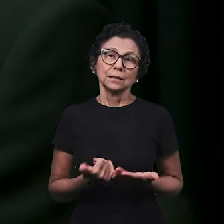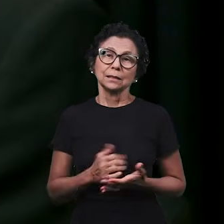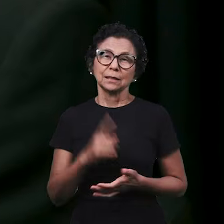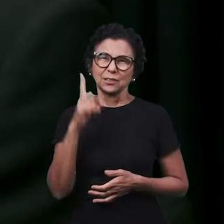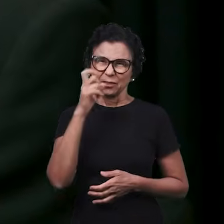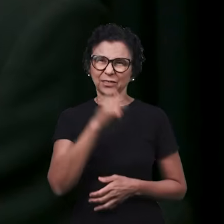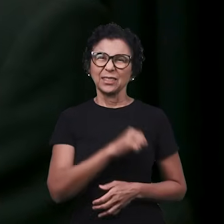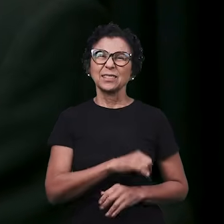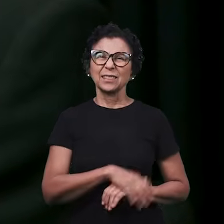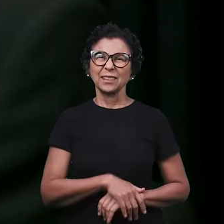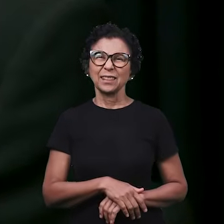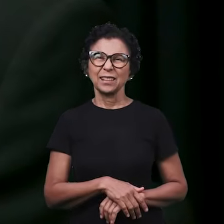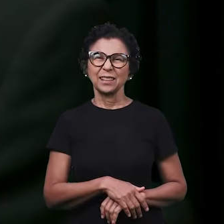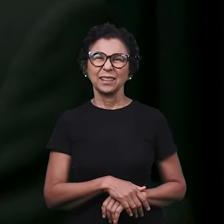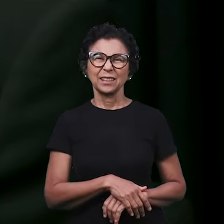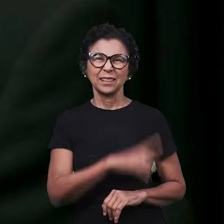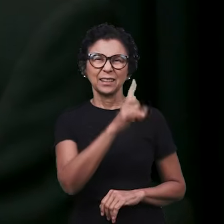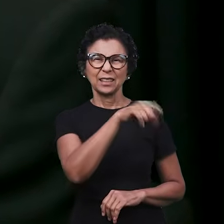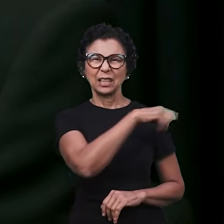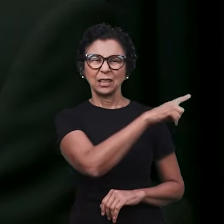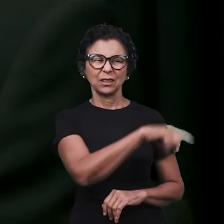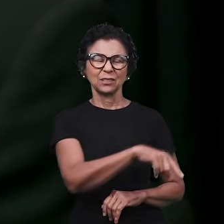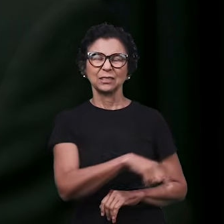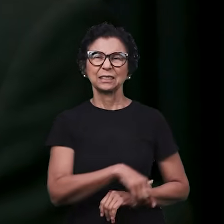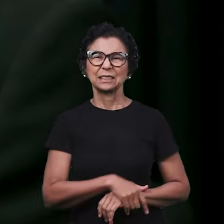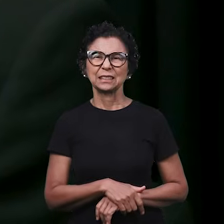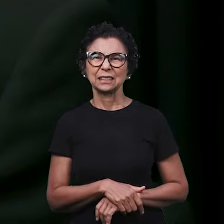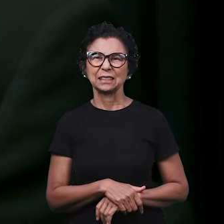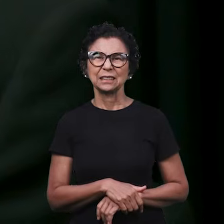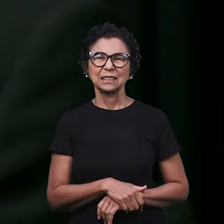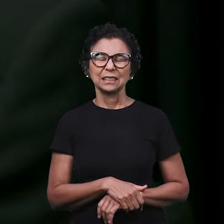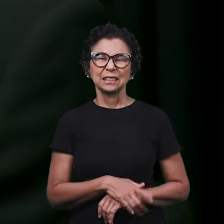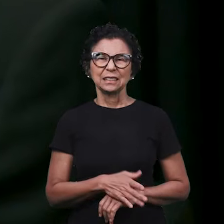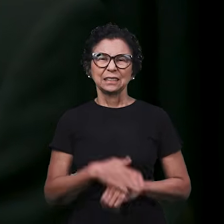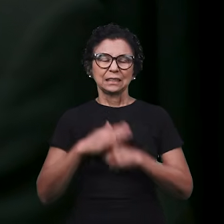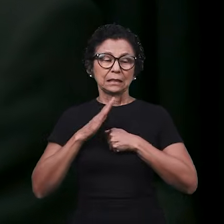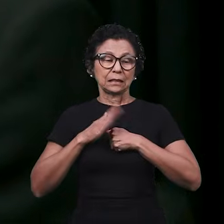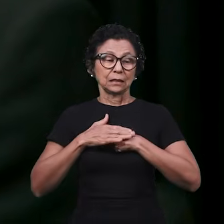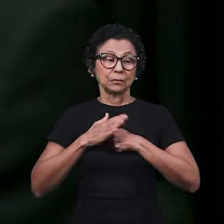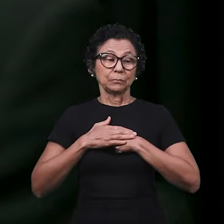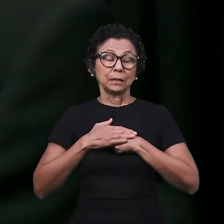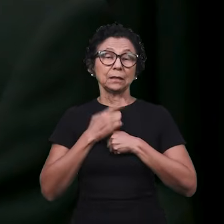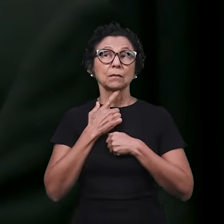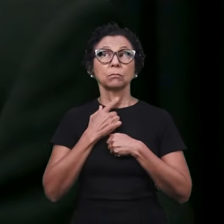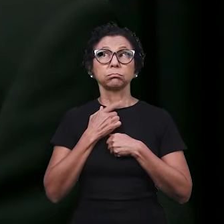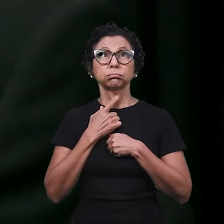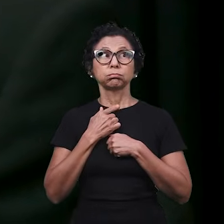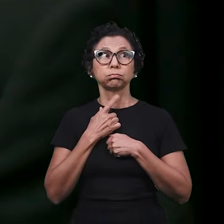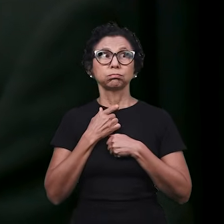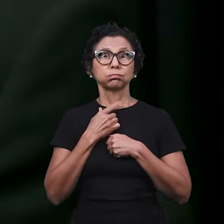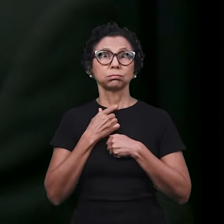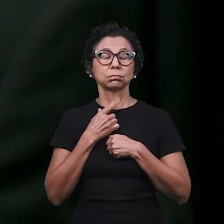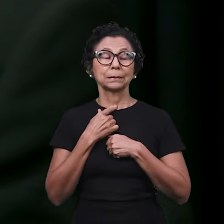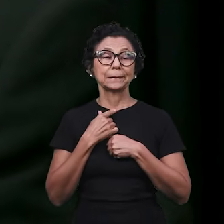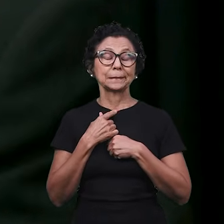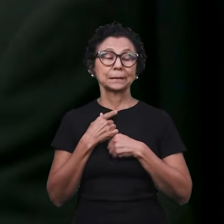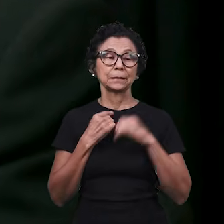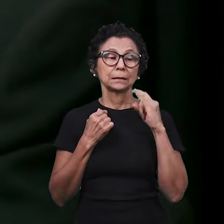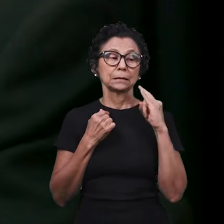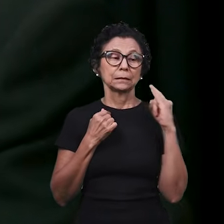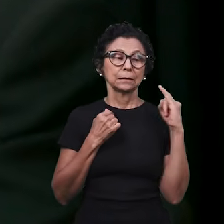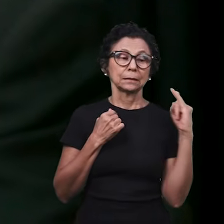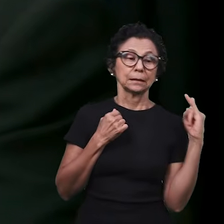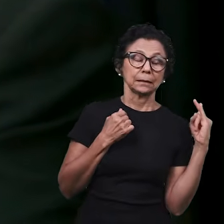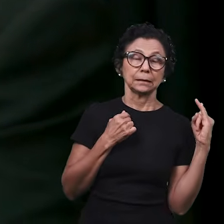é fácil. Você renunciar, às vezes, carne, sua vontade, para estar